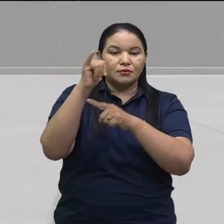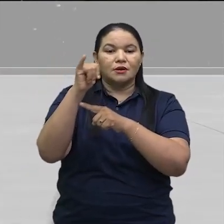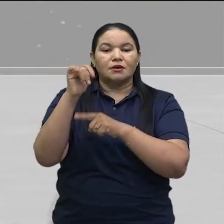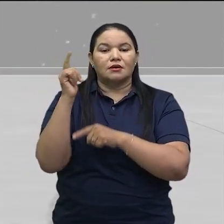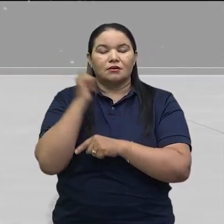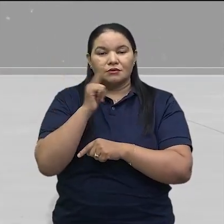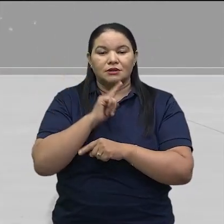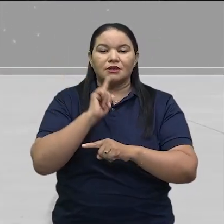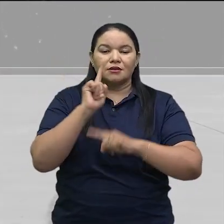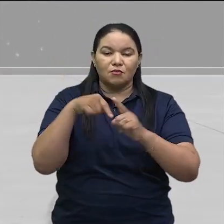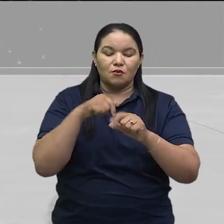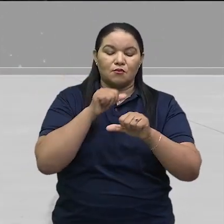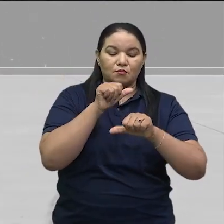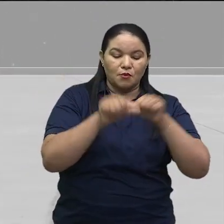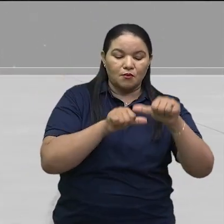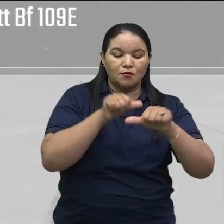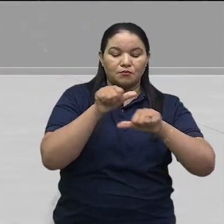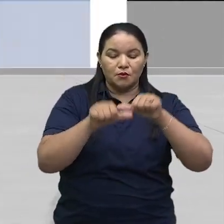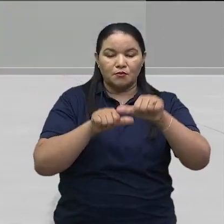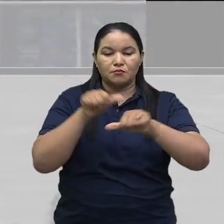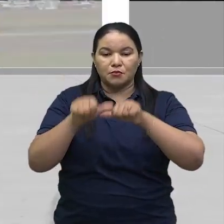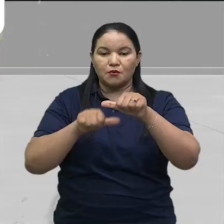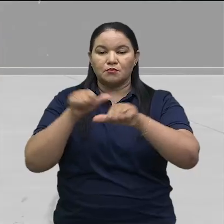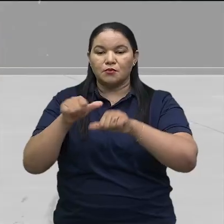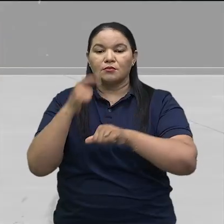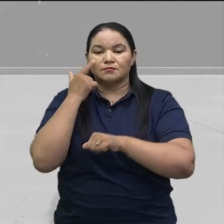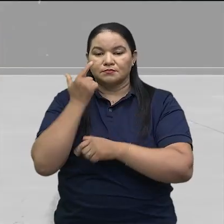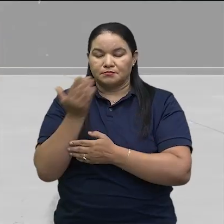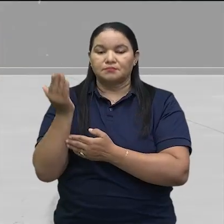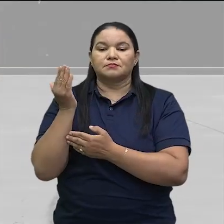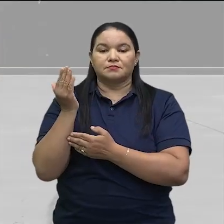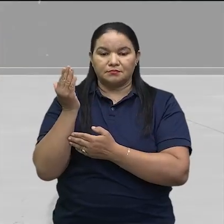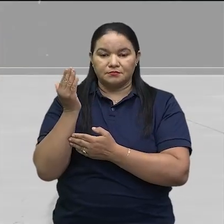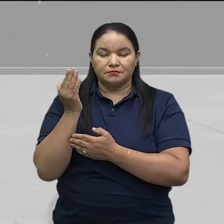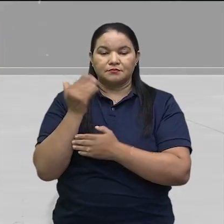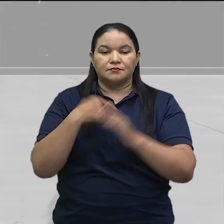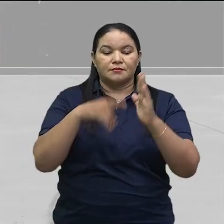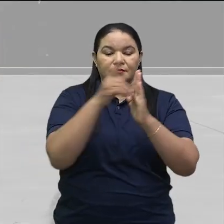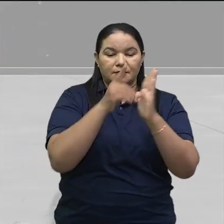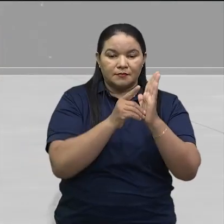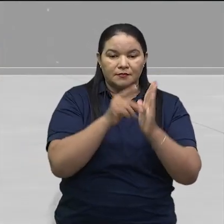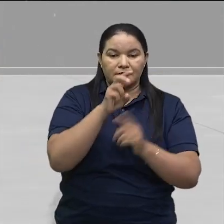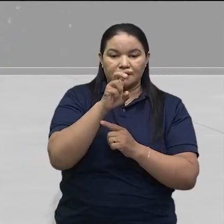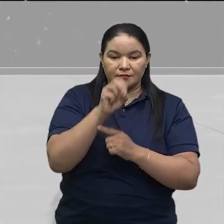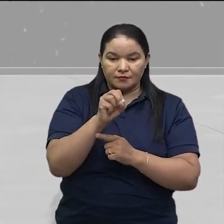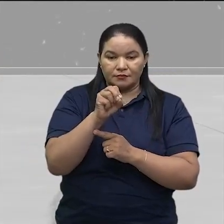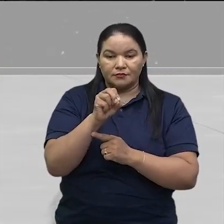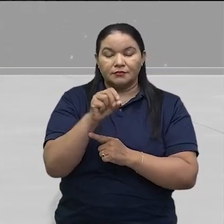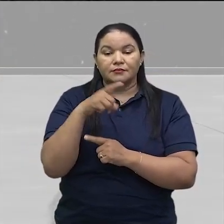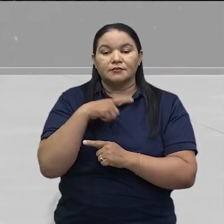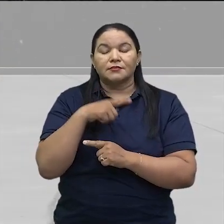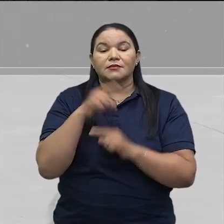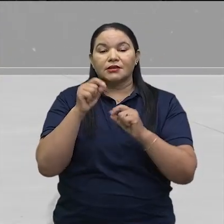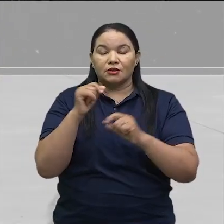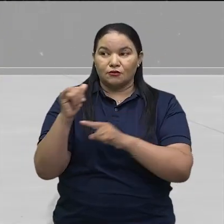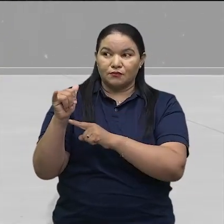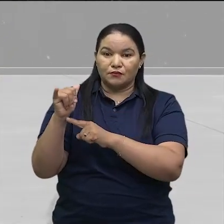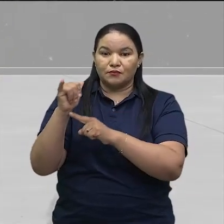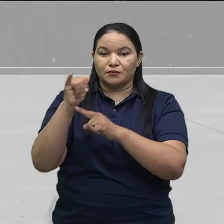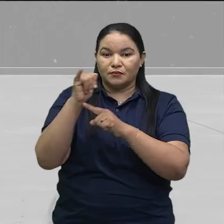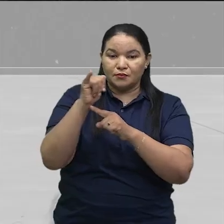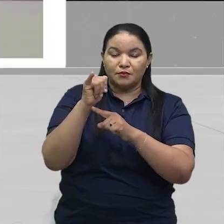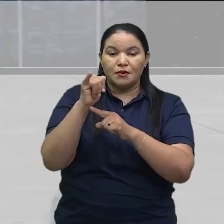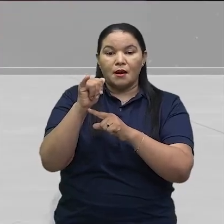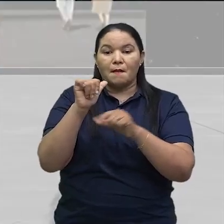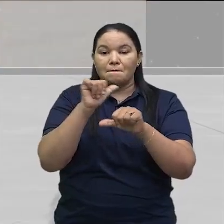desde então os aviões vêm passando ali por transformações, né, na década de 50, por exemplo, a aviação já está forte,